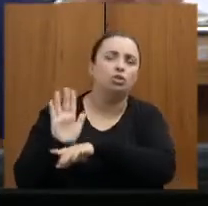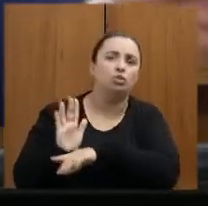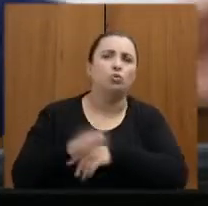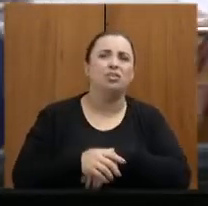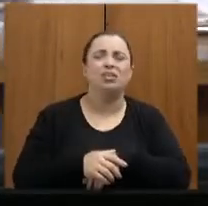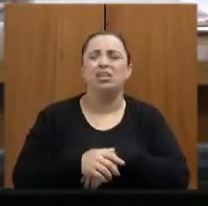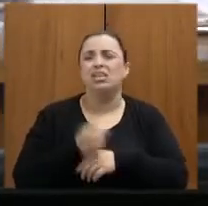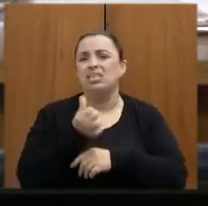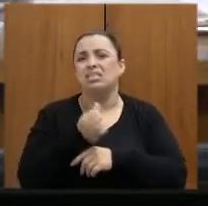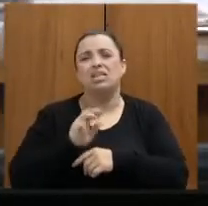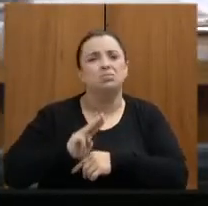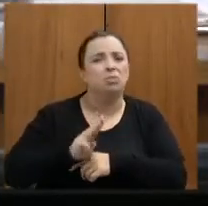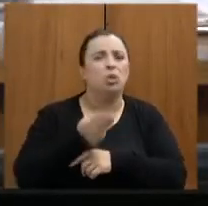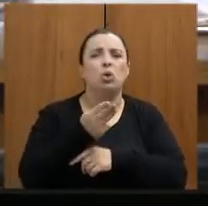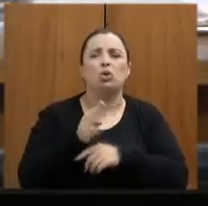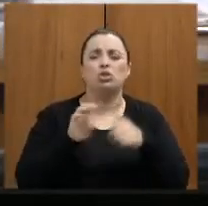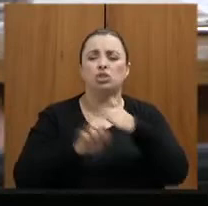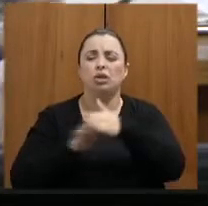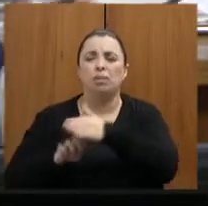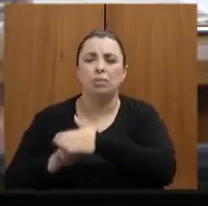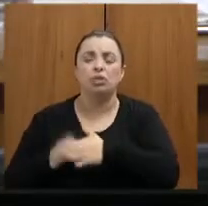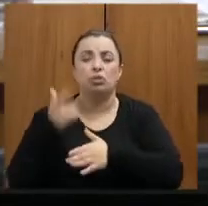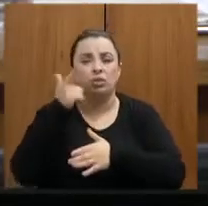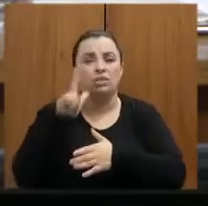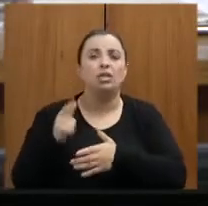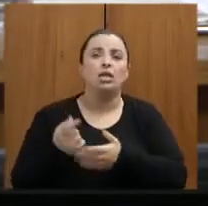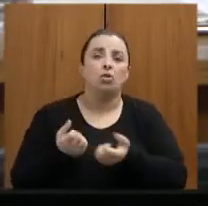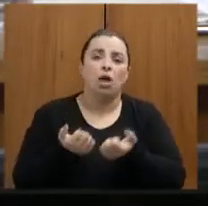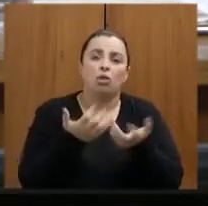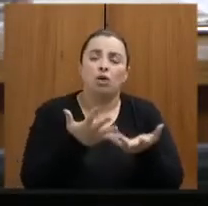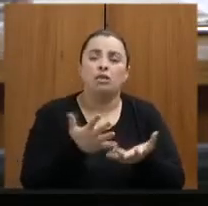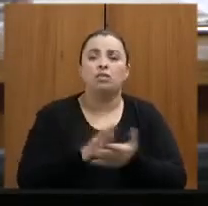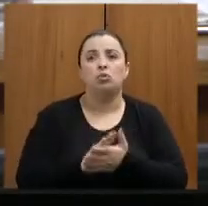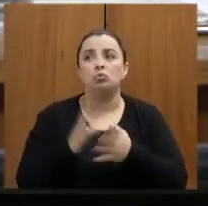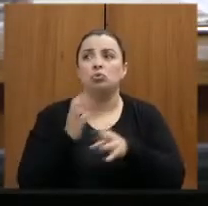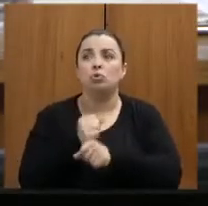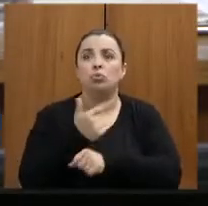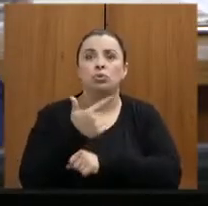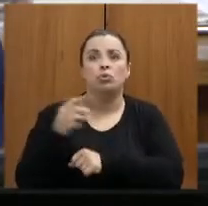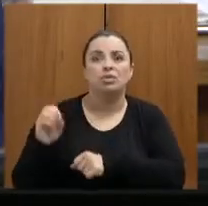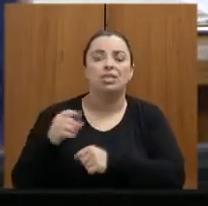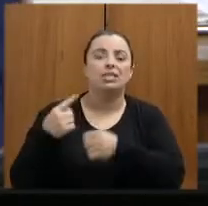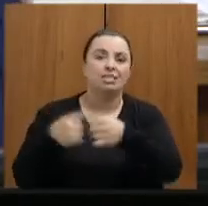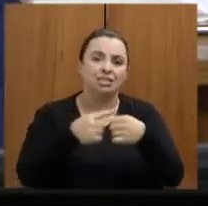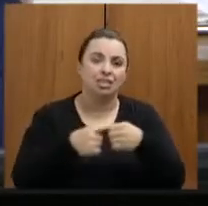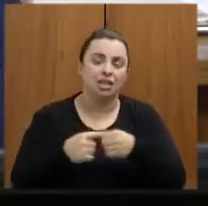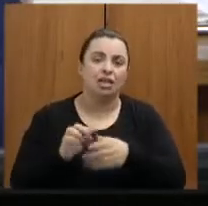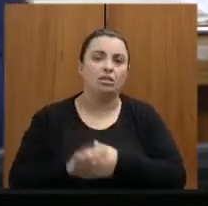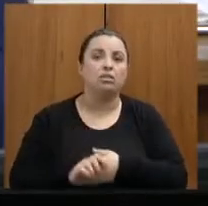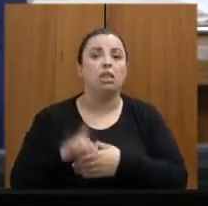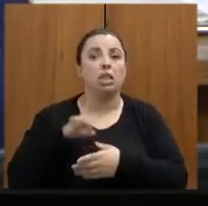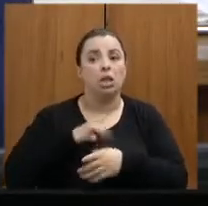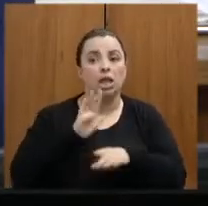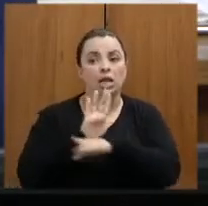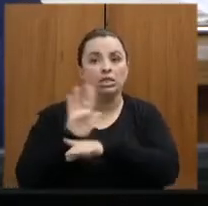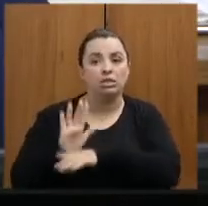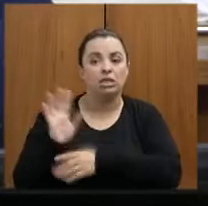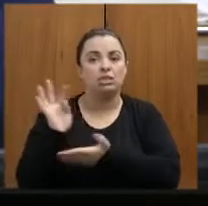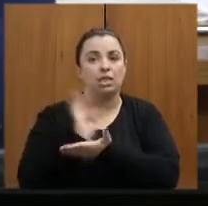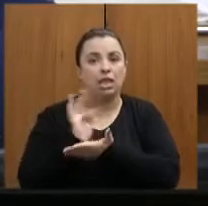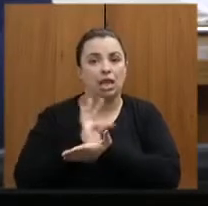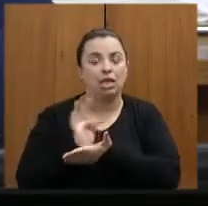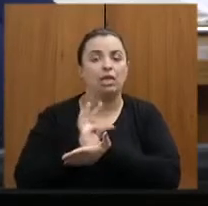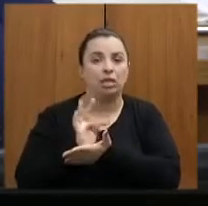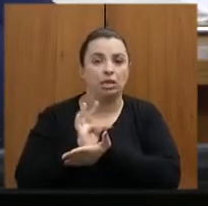que participaram disso recebendo a doação em 200 municípios então vejo que além da assistência técnica da Emater